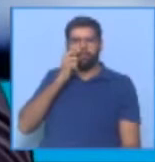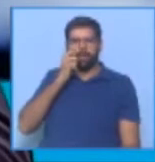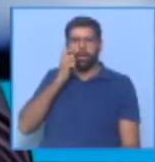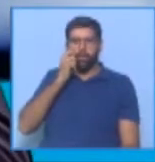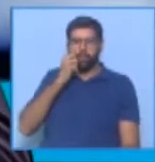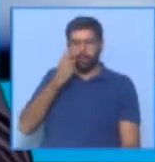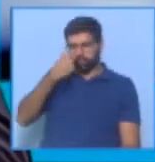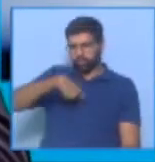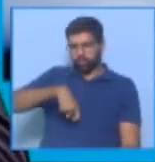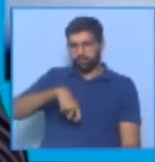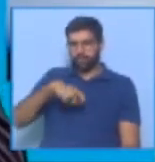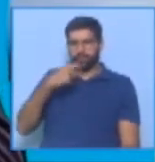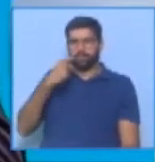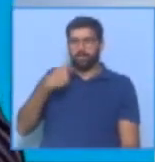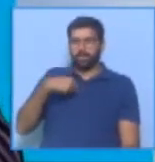ontologicamente